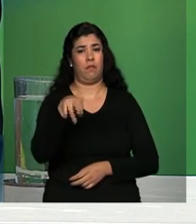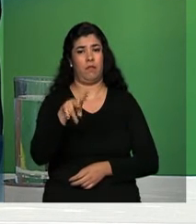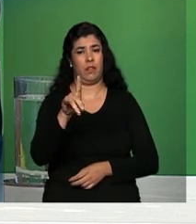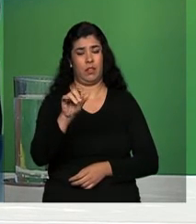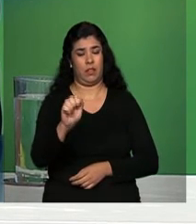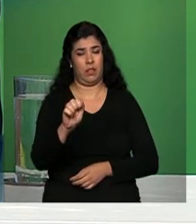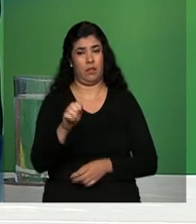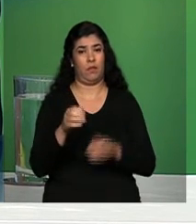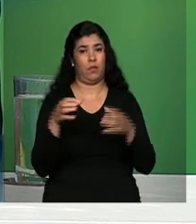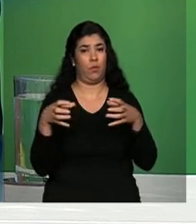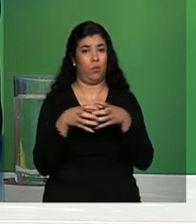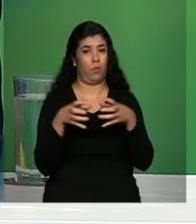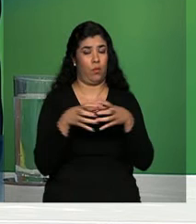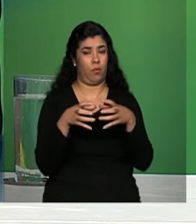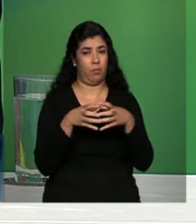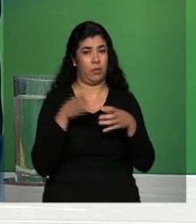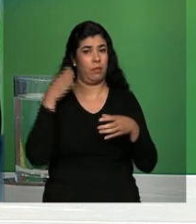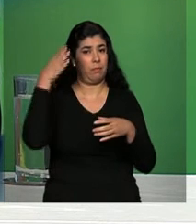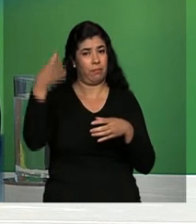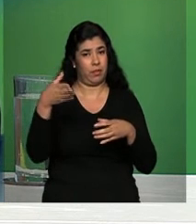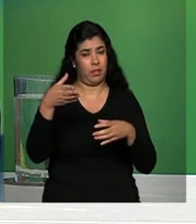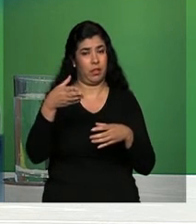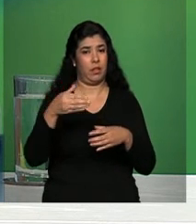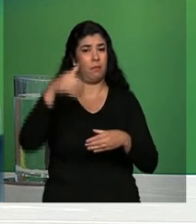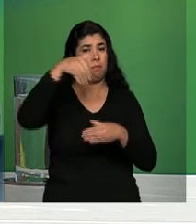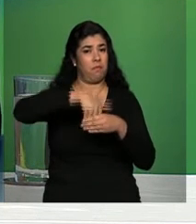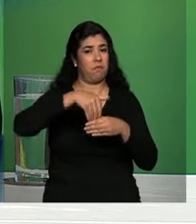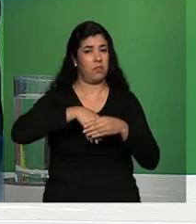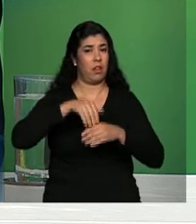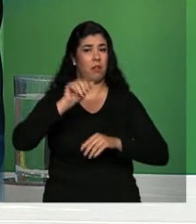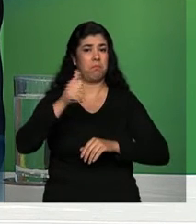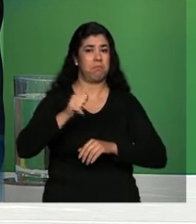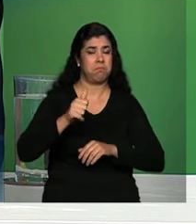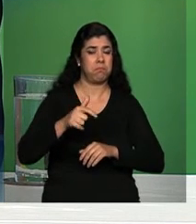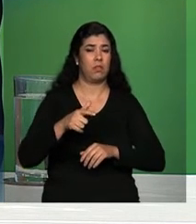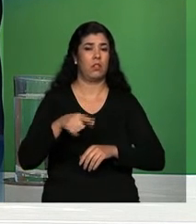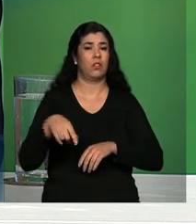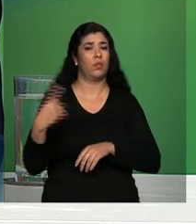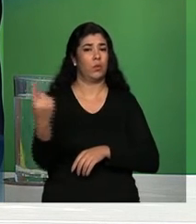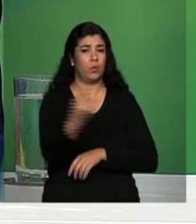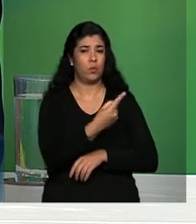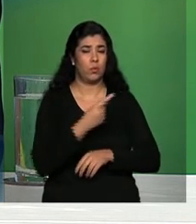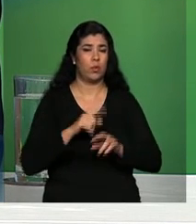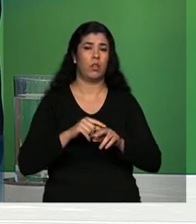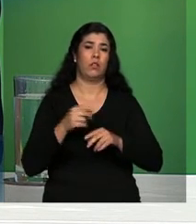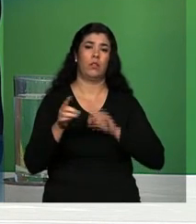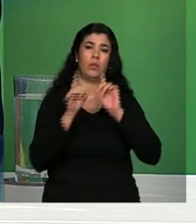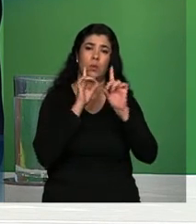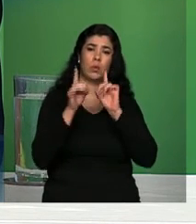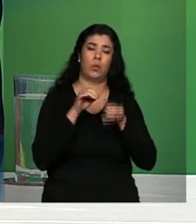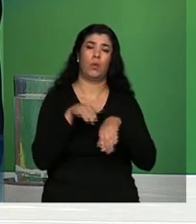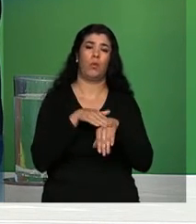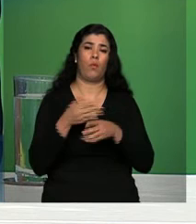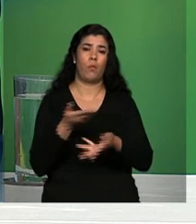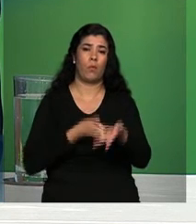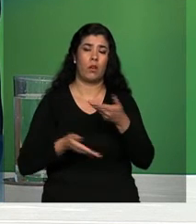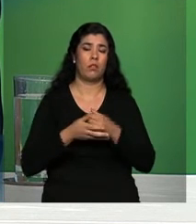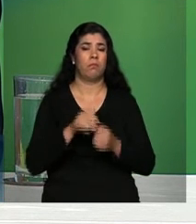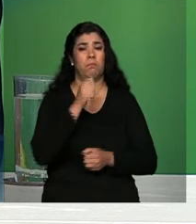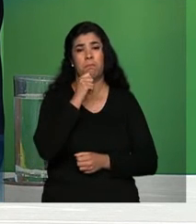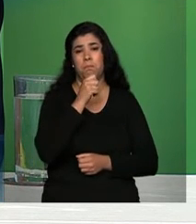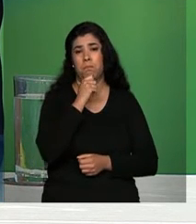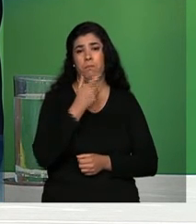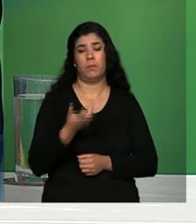e for para plenário. Aí que nós vamos ter as conversas e os ajustes necessários. Mas, por